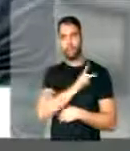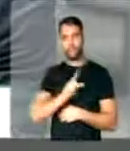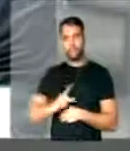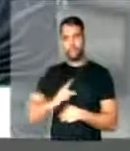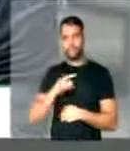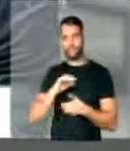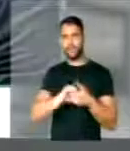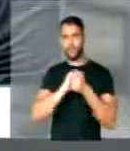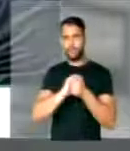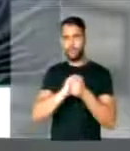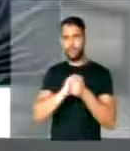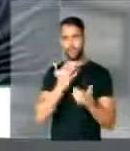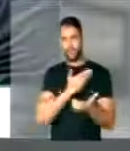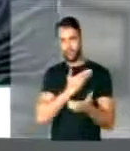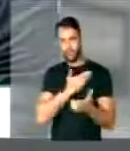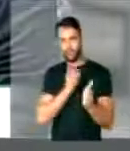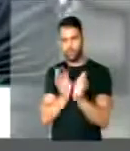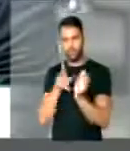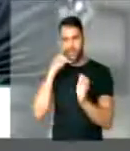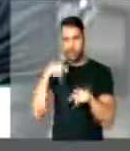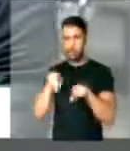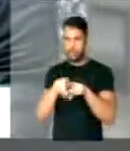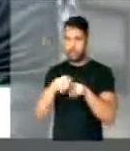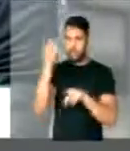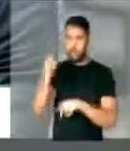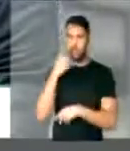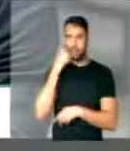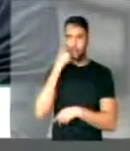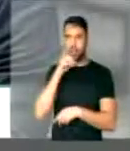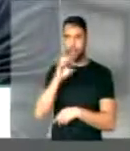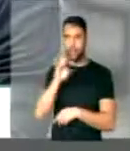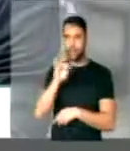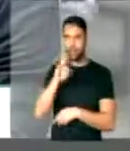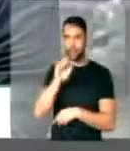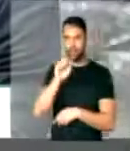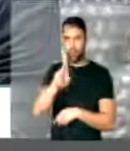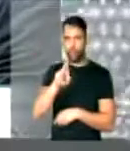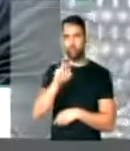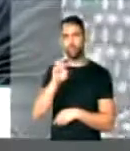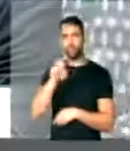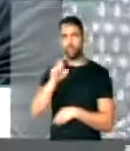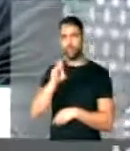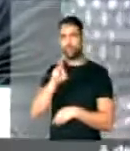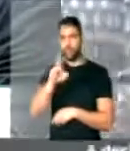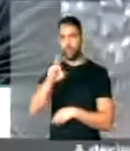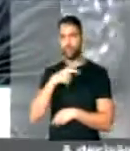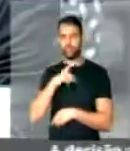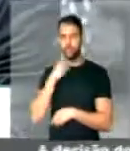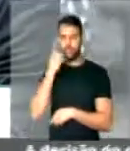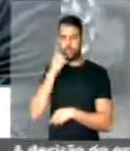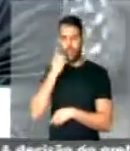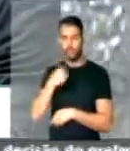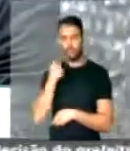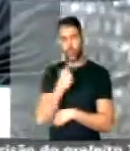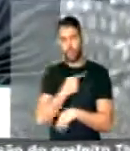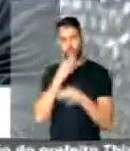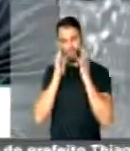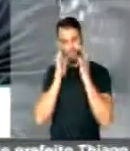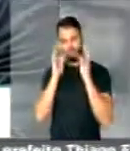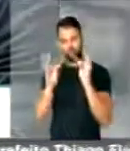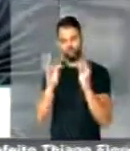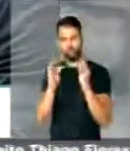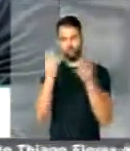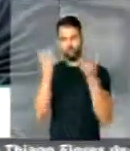nosso querido companheiro de partido aqui também, o deputado Heitor Chu. Dá aqui, deputado, o nosso